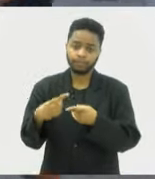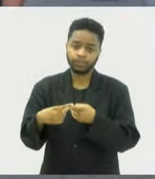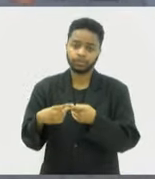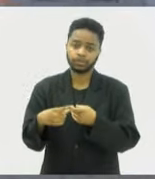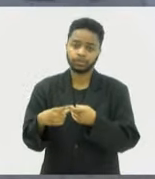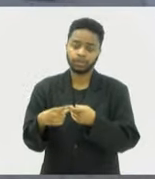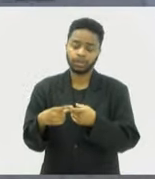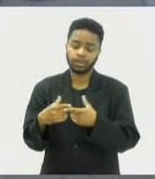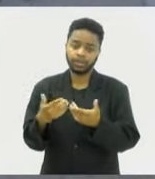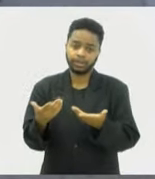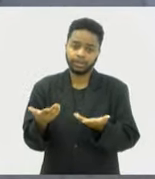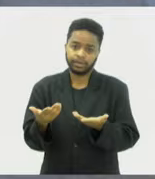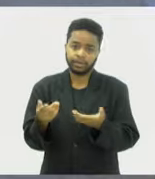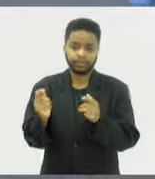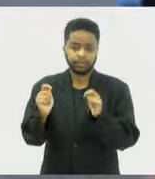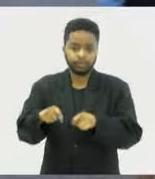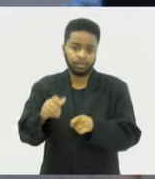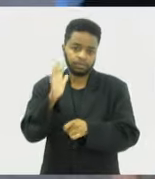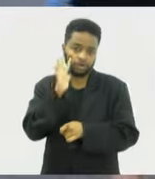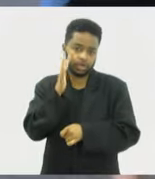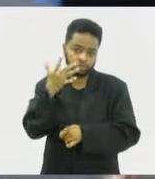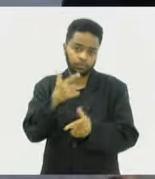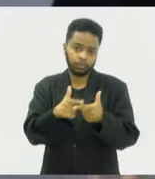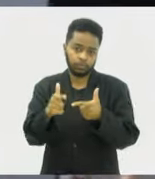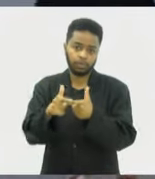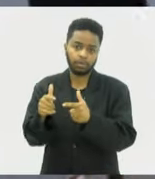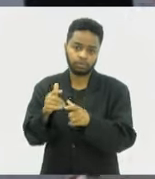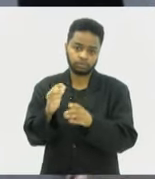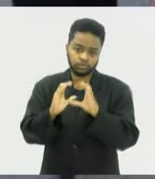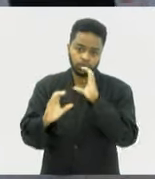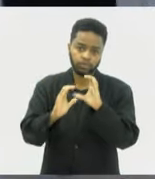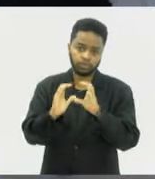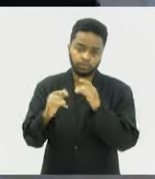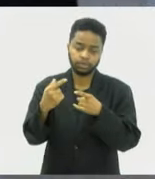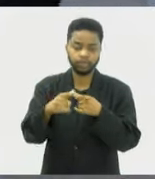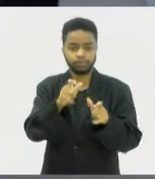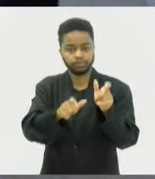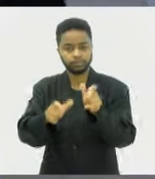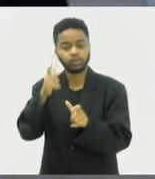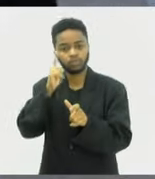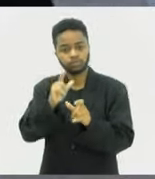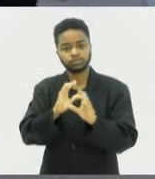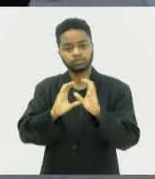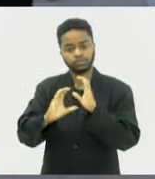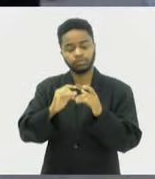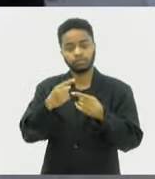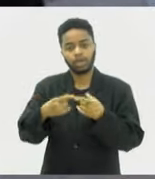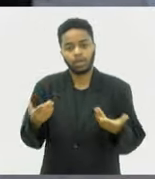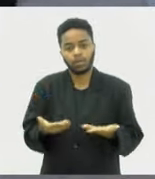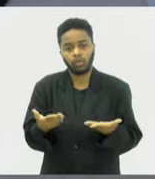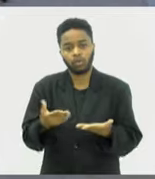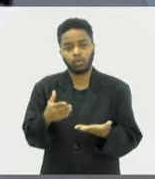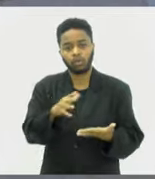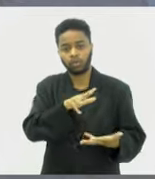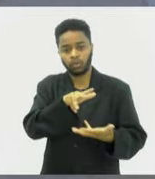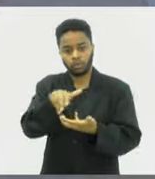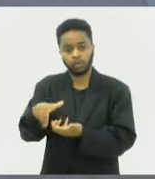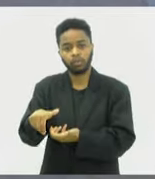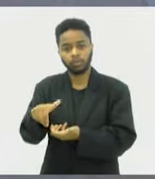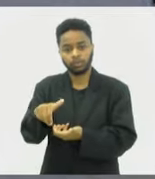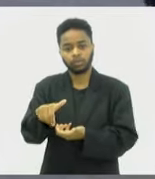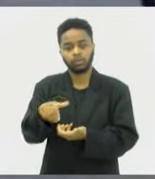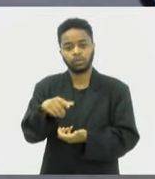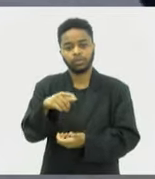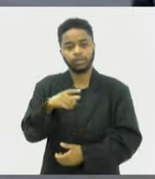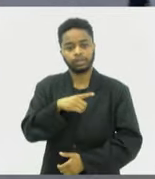linguísticas totalmente contornáveis. As pessoas elas conseguem se comunicar, sobretudo agora que a gente vive num mundo totalmente globalizado.